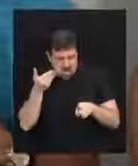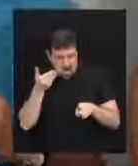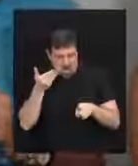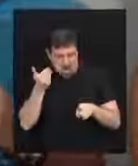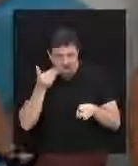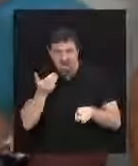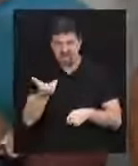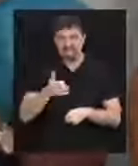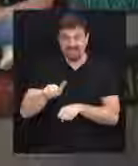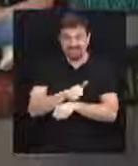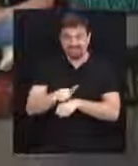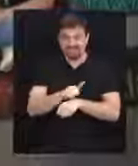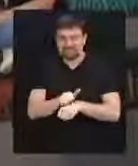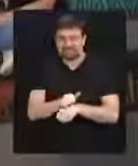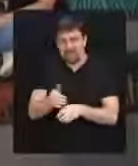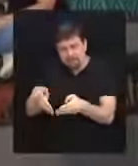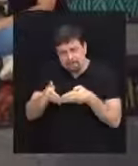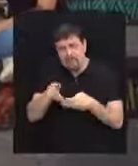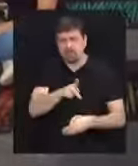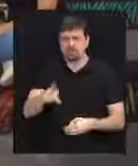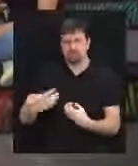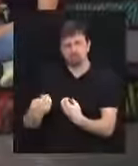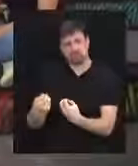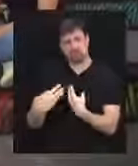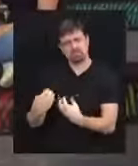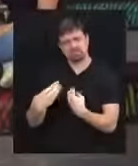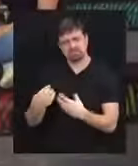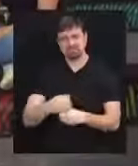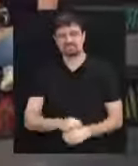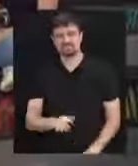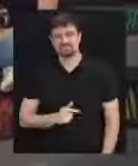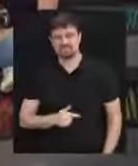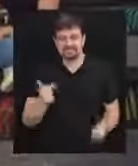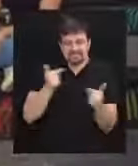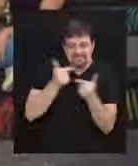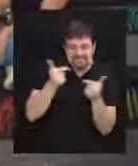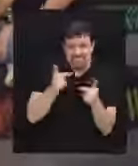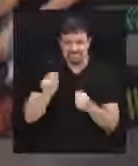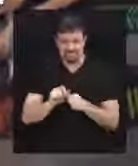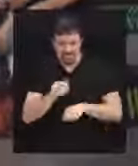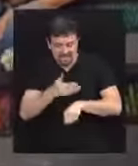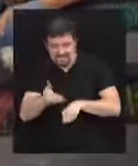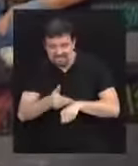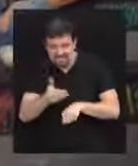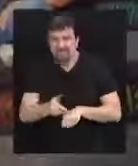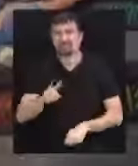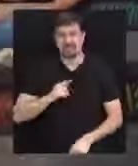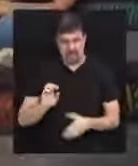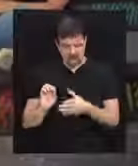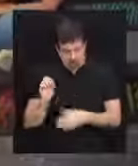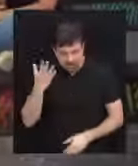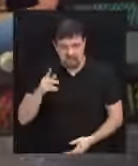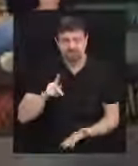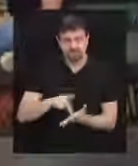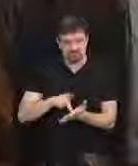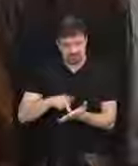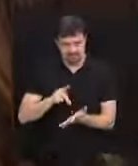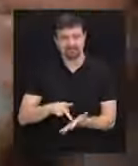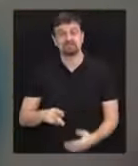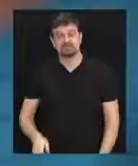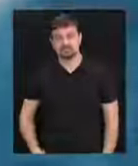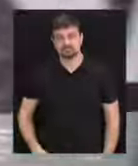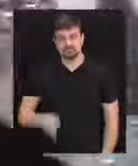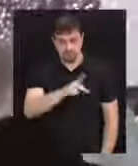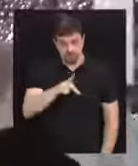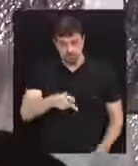e vem aqui, tenta fazer, e fala, ô, Túlio, me ajuda aqui a fazer essa manobra, mostra pra ele, o Túlio dá olha, dá risada, daí vocês, não, vamos fazer. Não, bastante. Eu já pedi ajuda pro